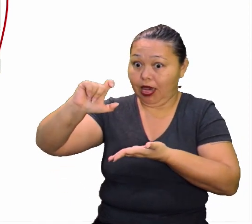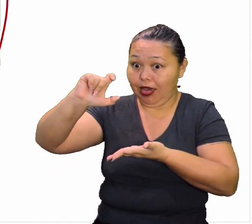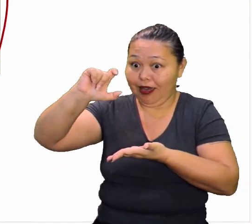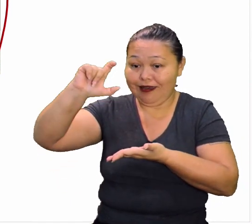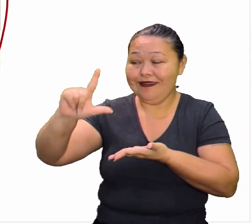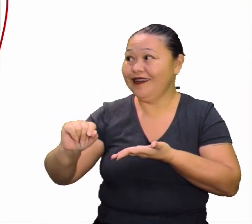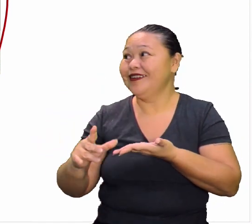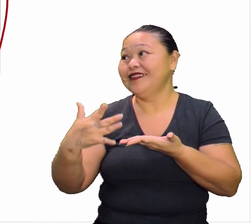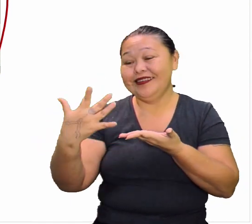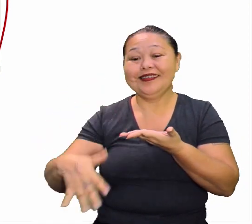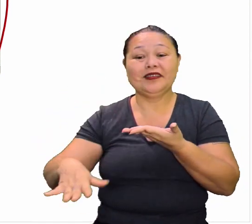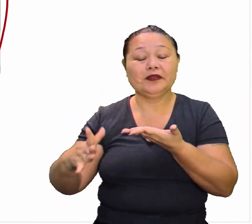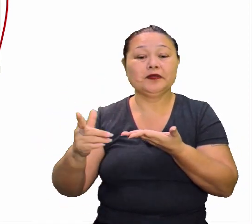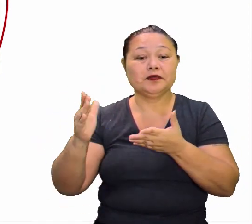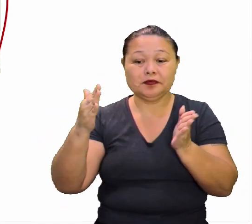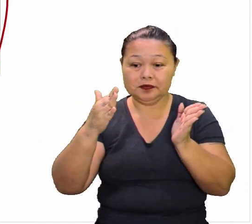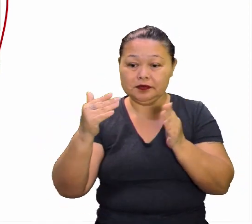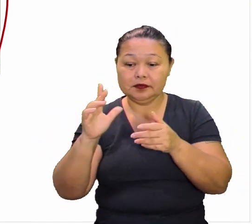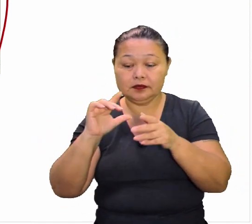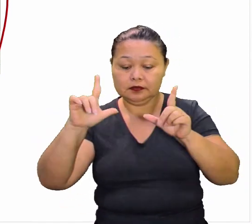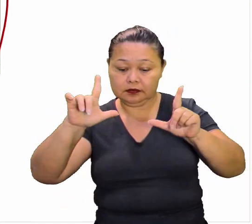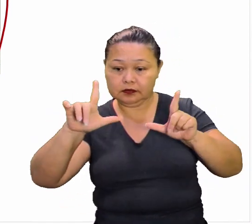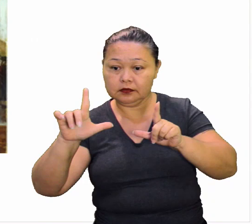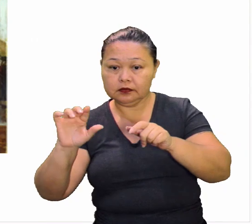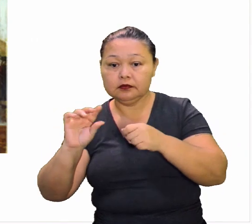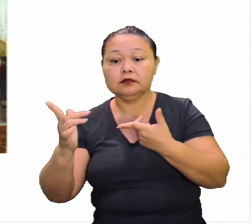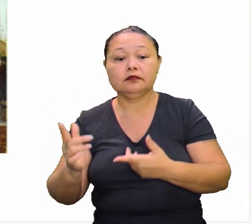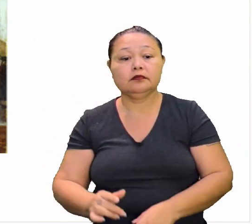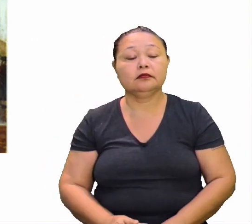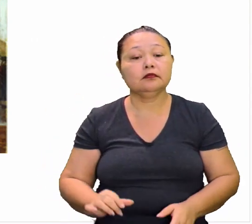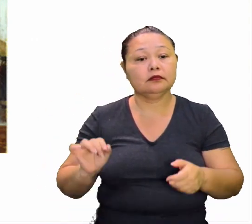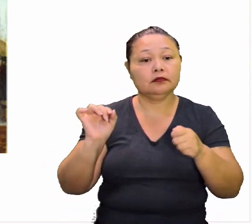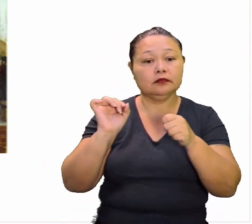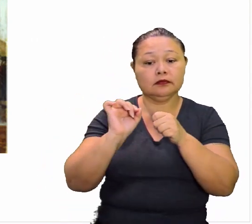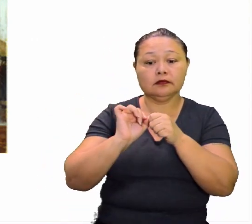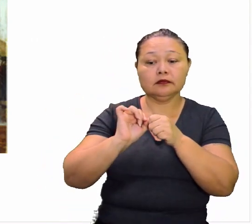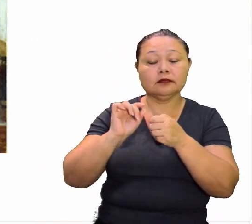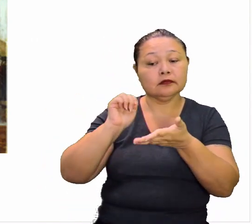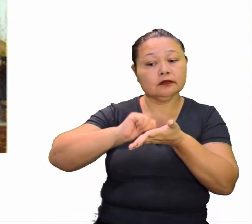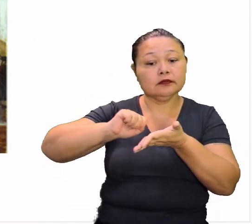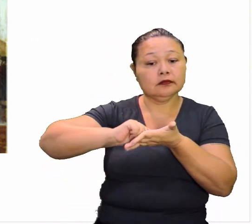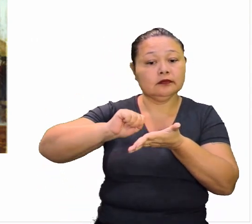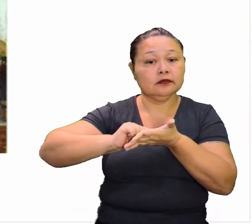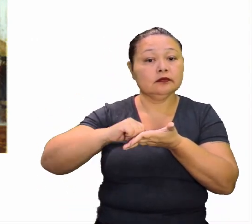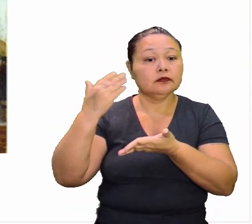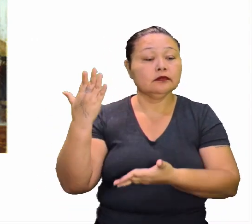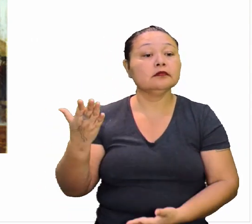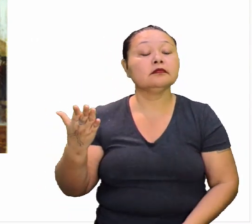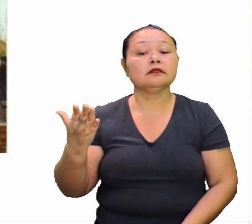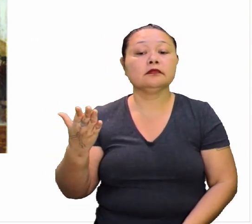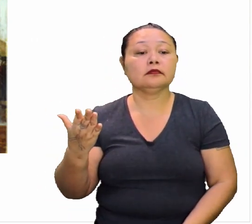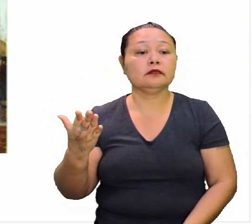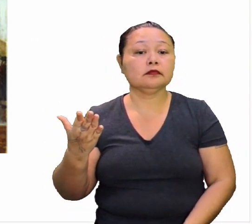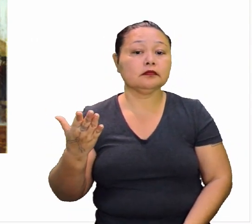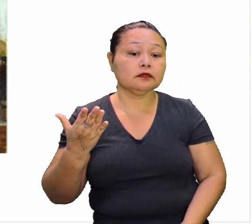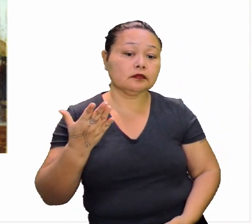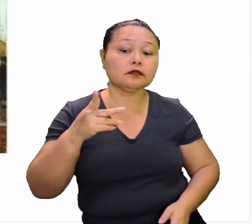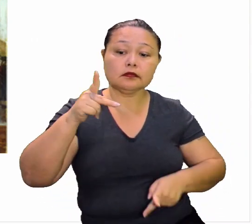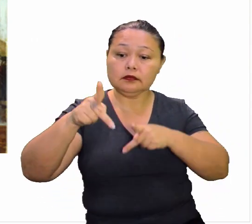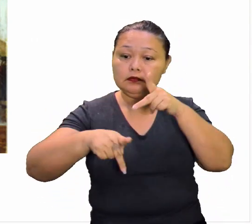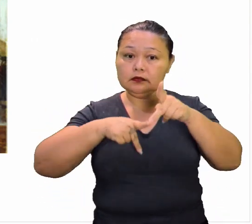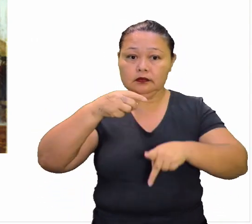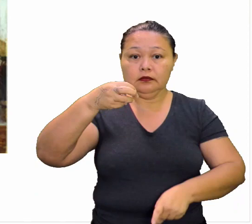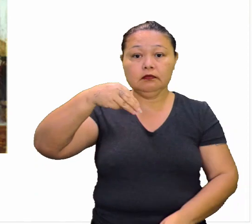monstro. Mas eram pequenos tabletes que faziam as escritas. Veja aí, os